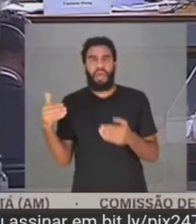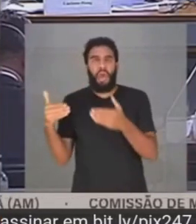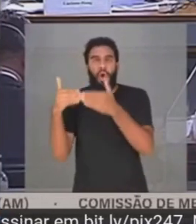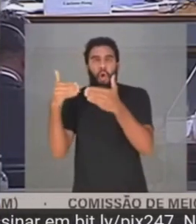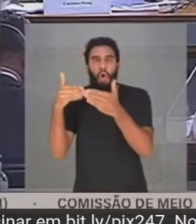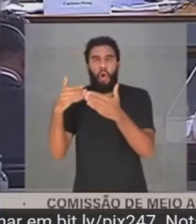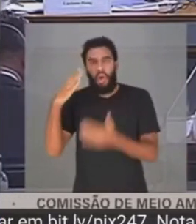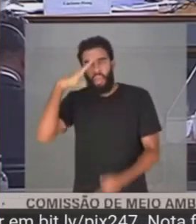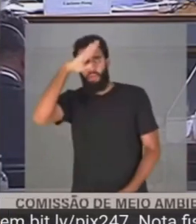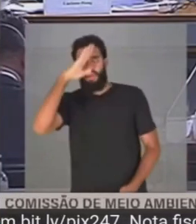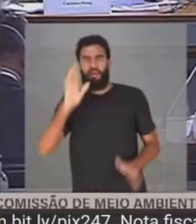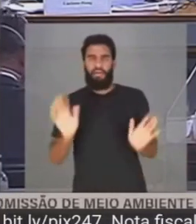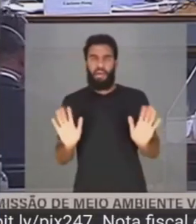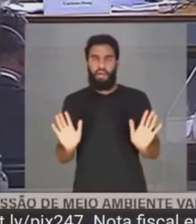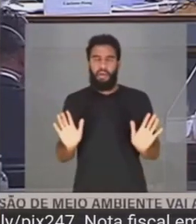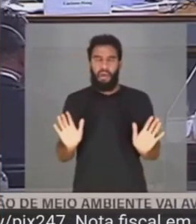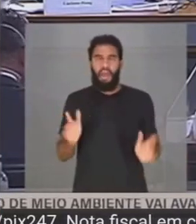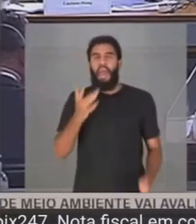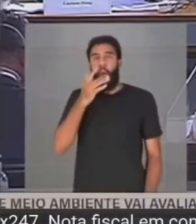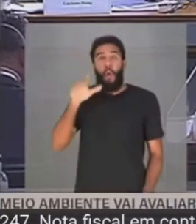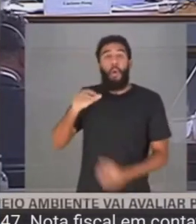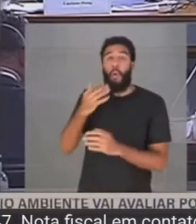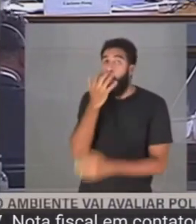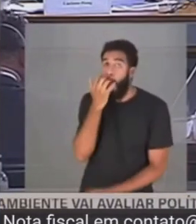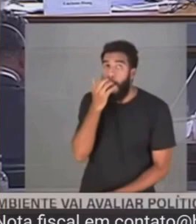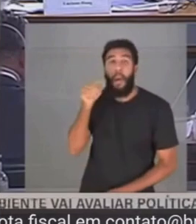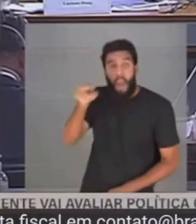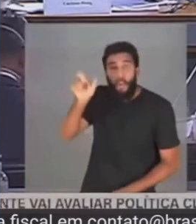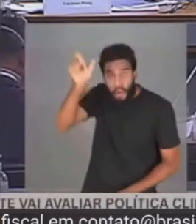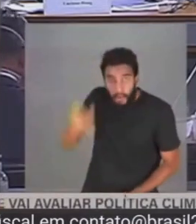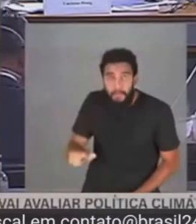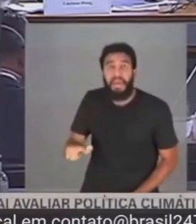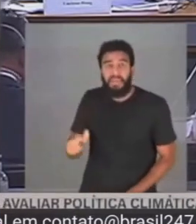Peraí. É fanfarrão. O Osmar Terra é fanfarrão.